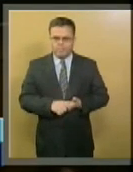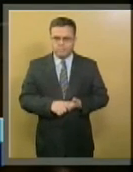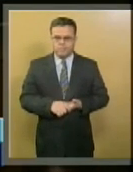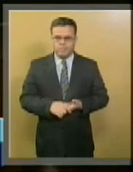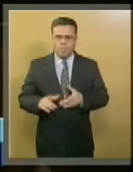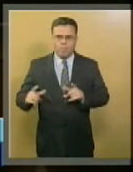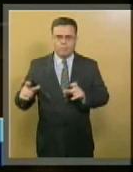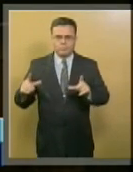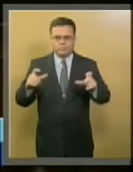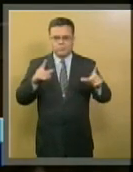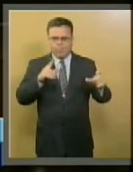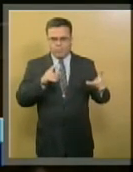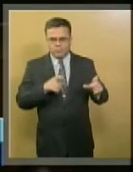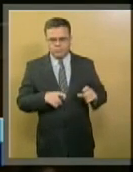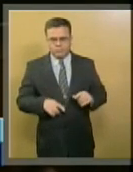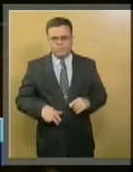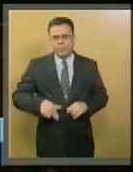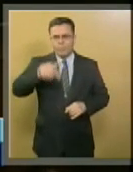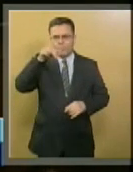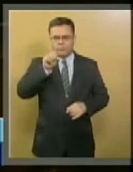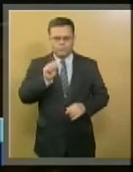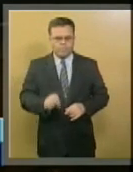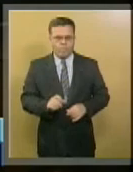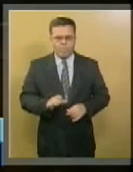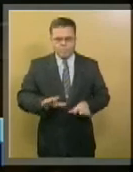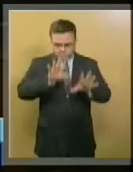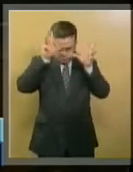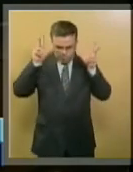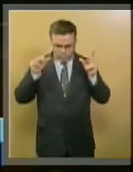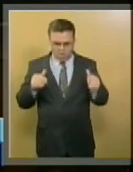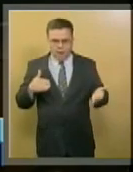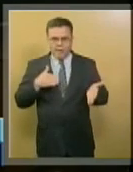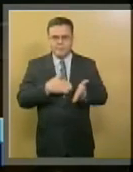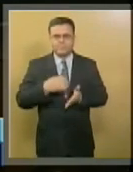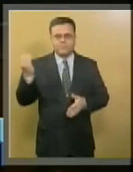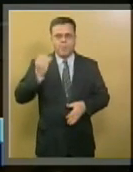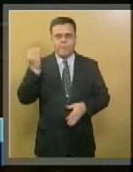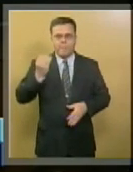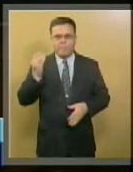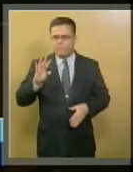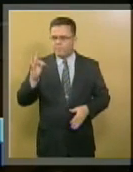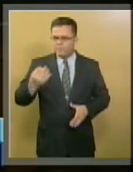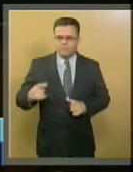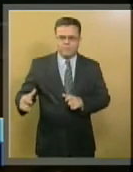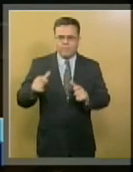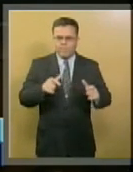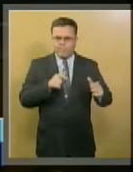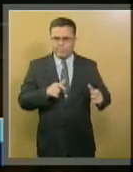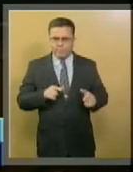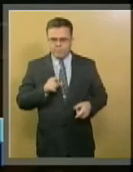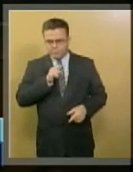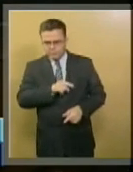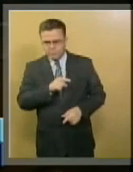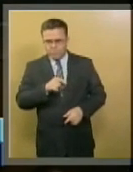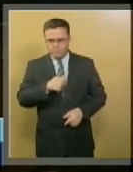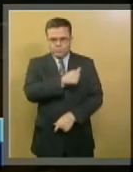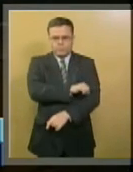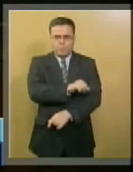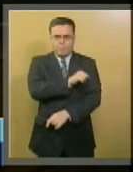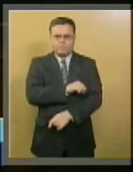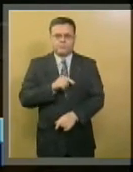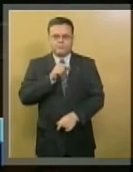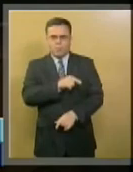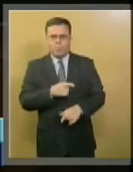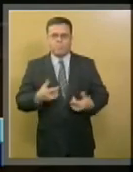de vários, de norte a sul. Tem do Amazonas ao Rio Grande do Sul. Em tudo quanto é canto, esse é o do Rio de Janeiro. Isso é um posto de saúde